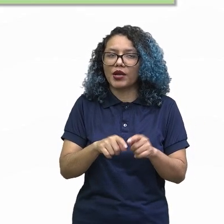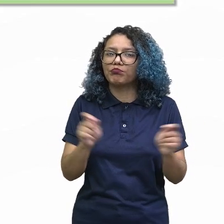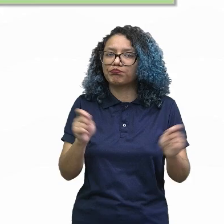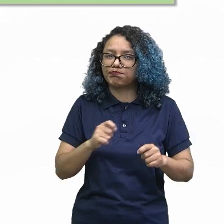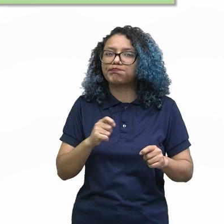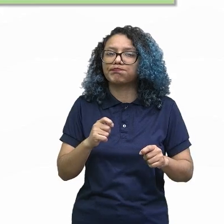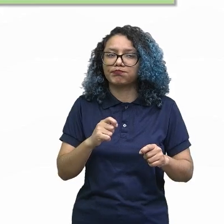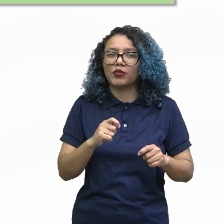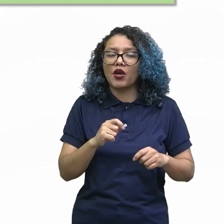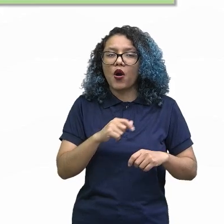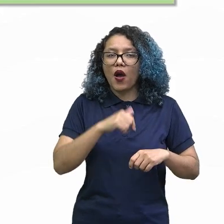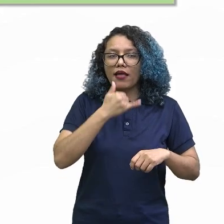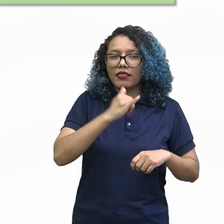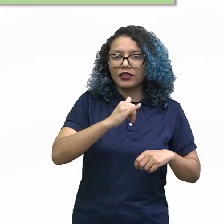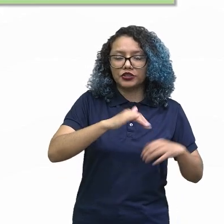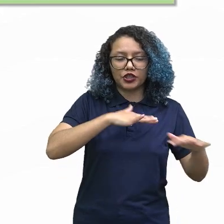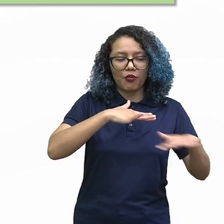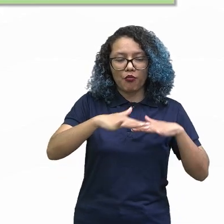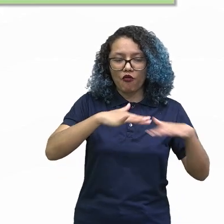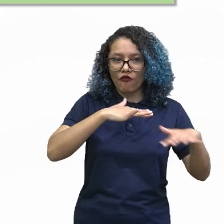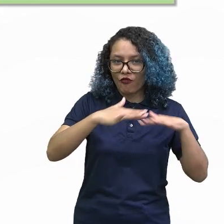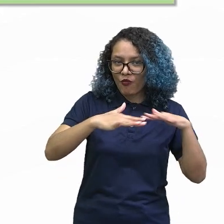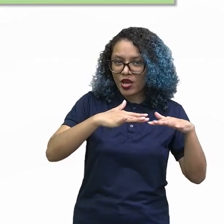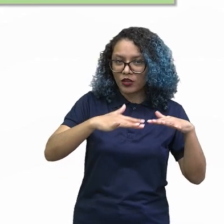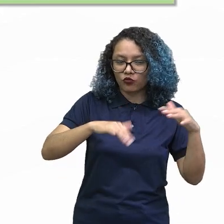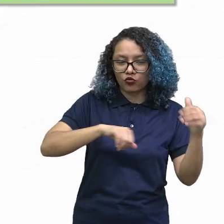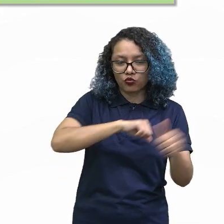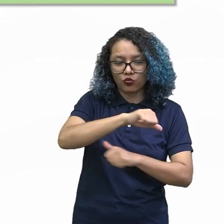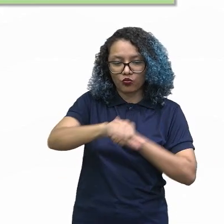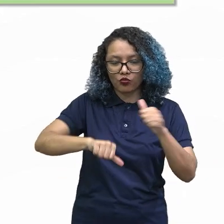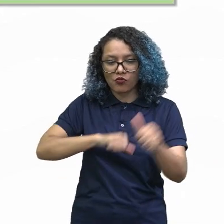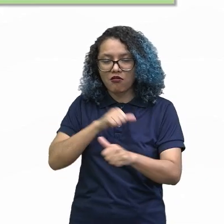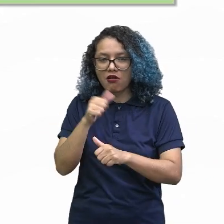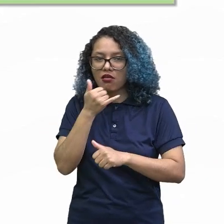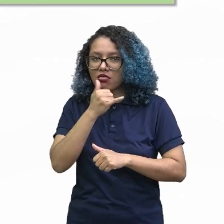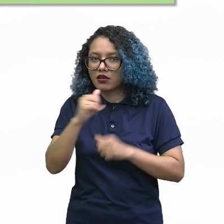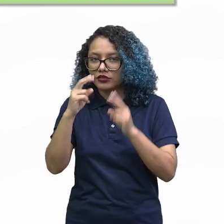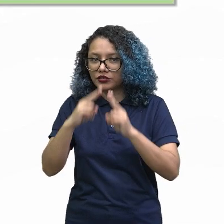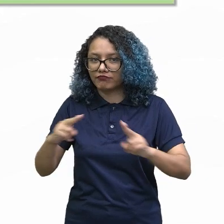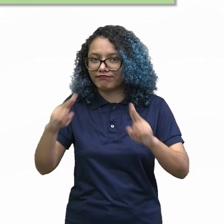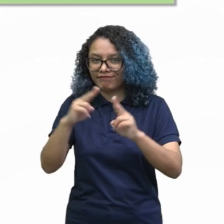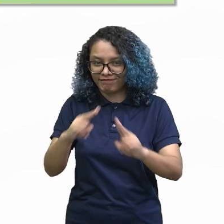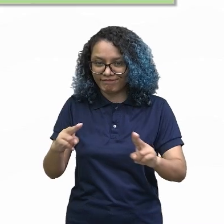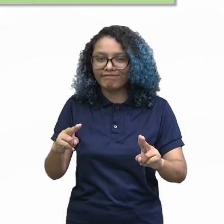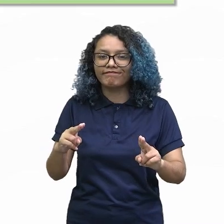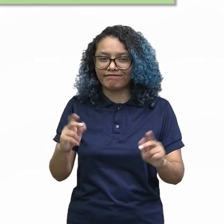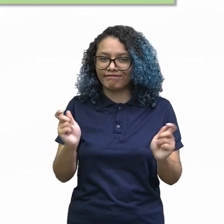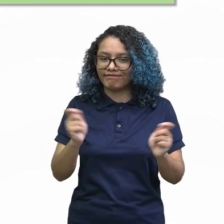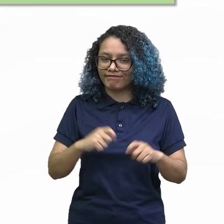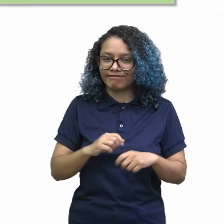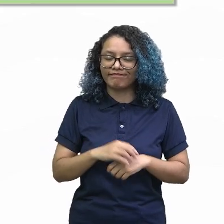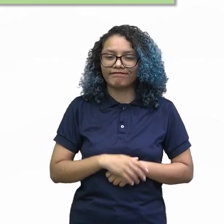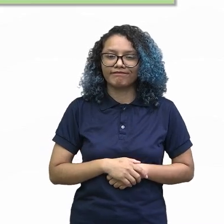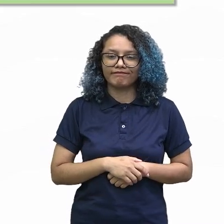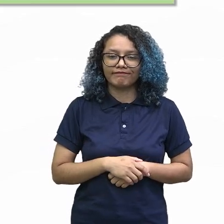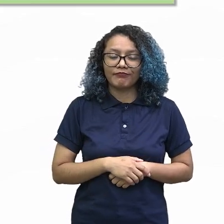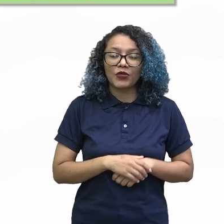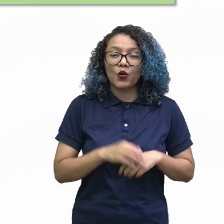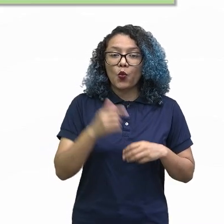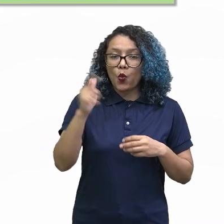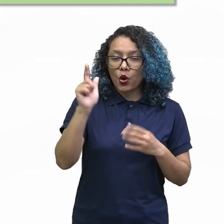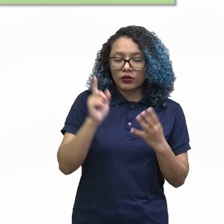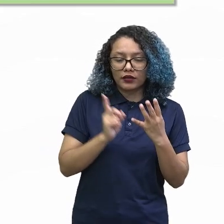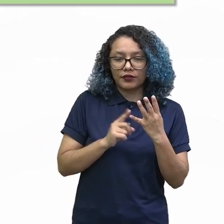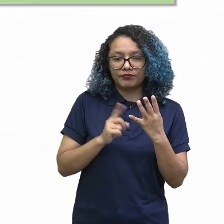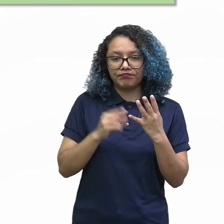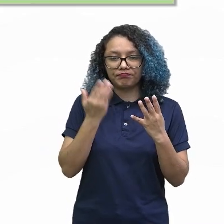processo. Energia cinética, que é de movimento, sendo transformada em energia elétrica. E por fim,